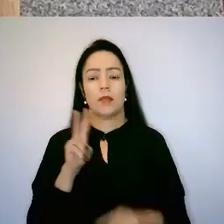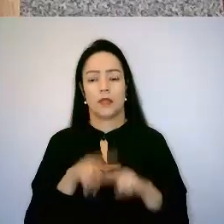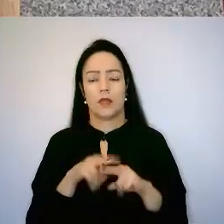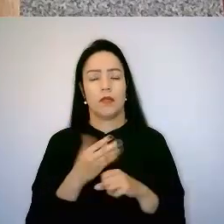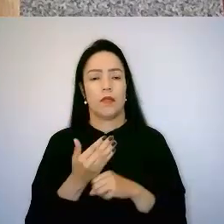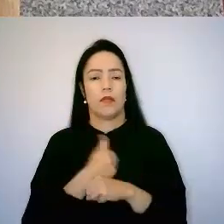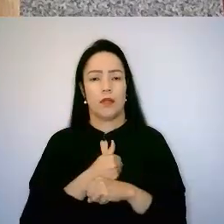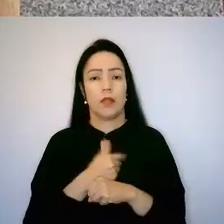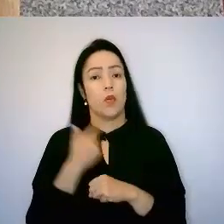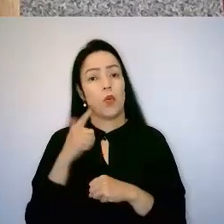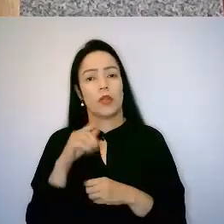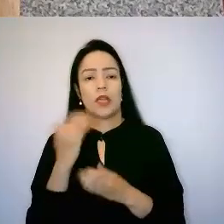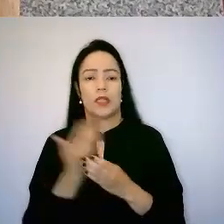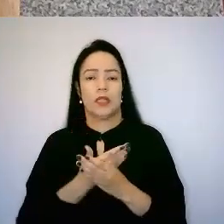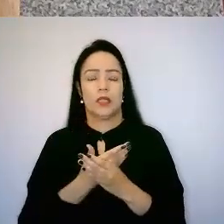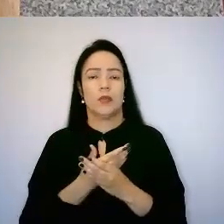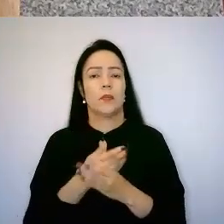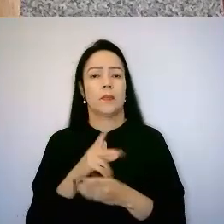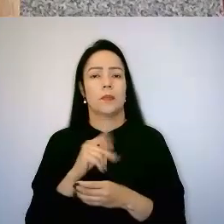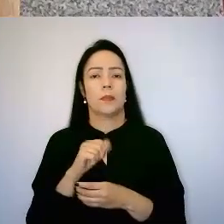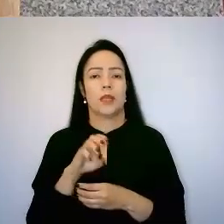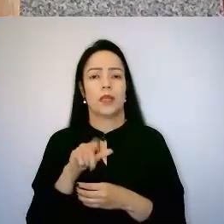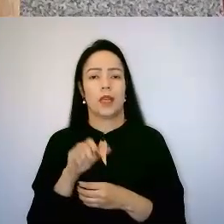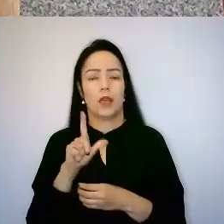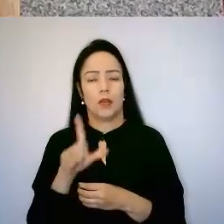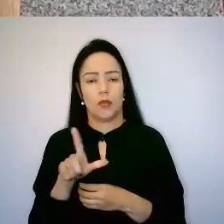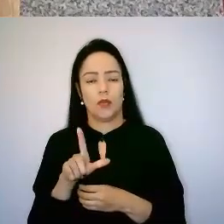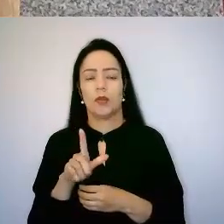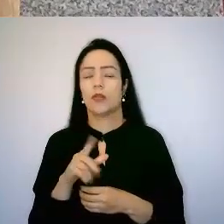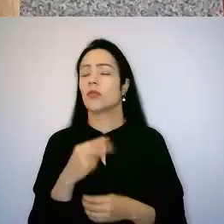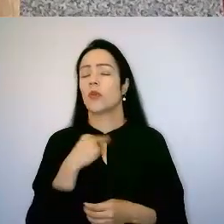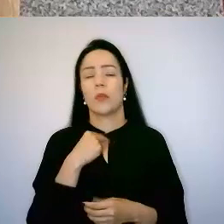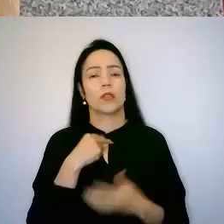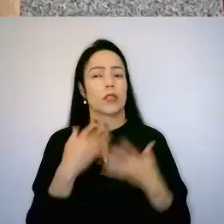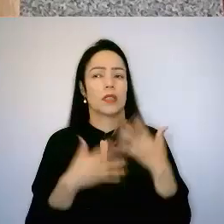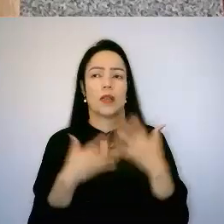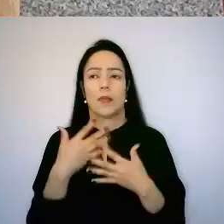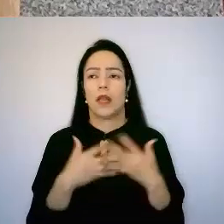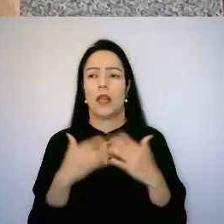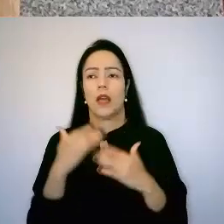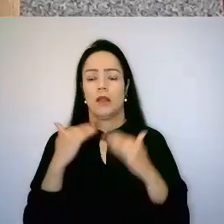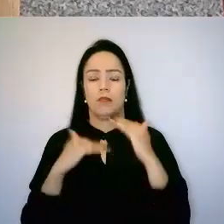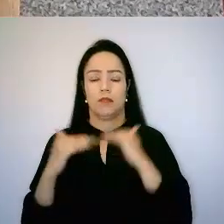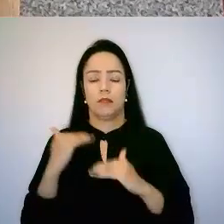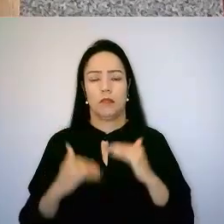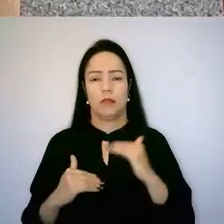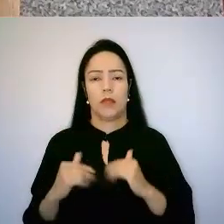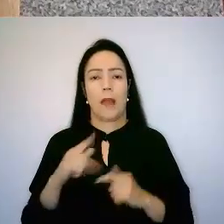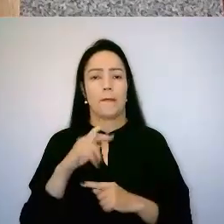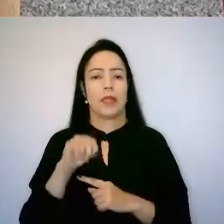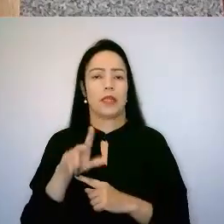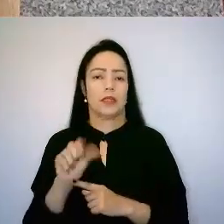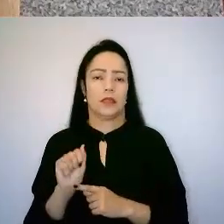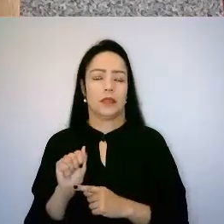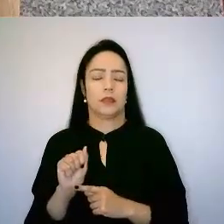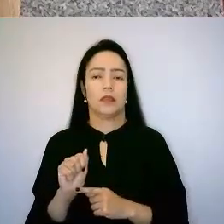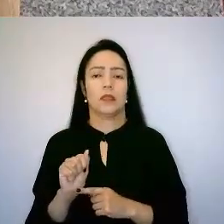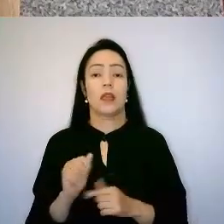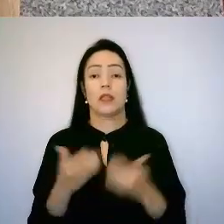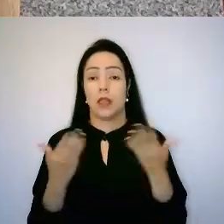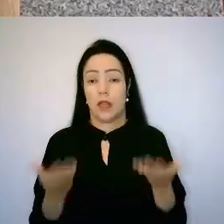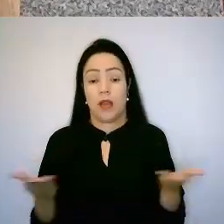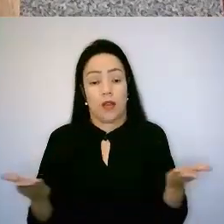não pode ser empecilho para que o reeducando obtém a Progressão de regime e exatamente a situação que ora nos encontramos